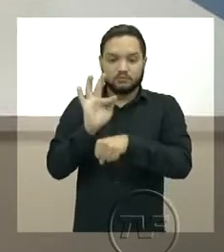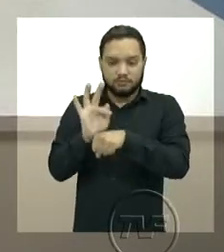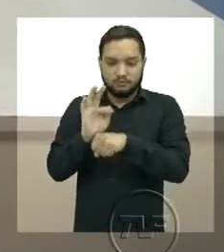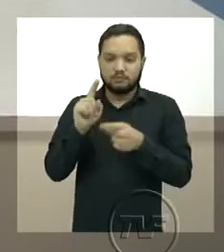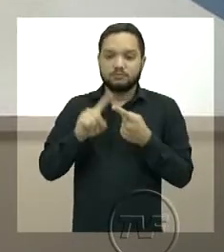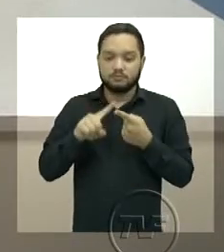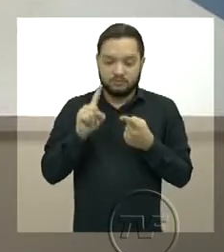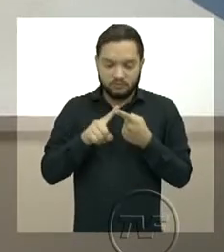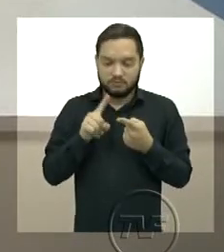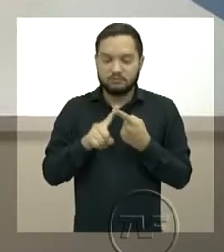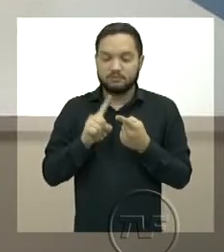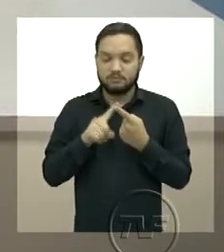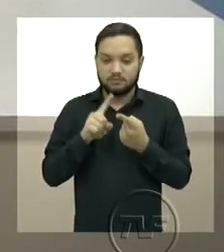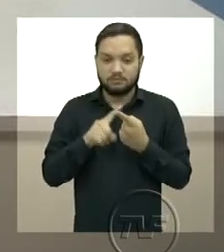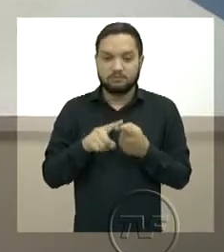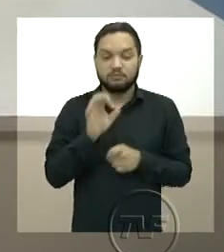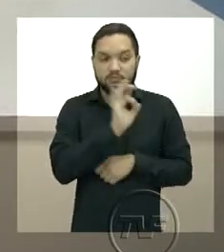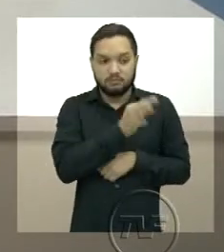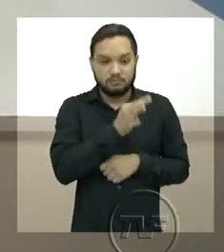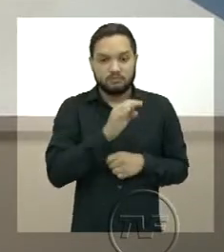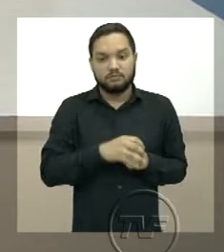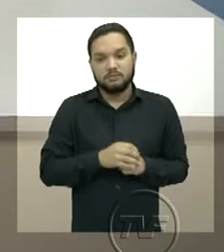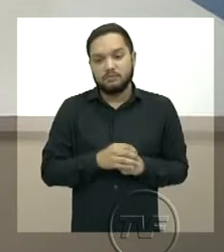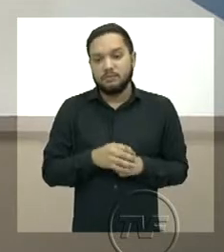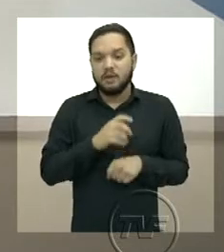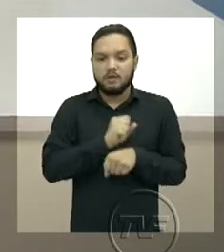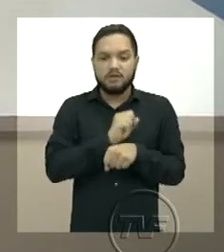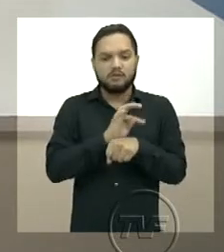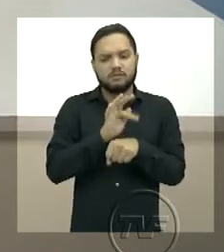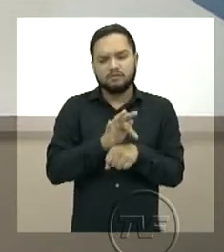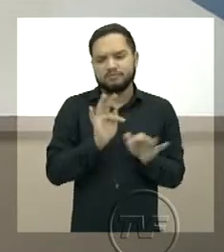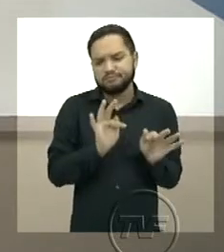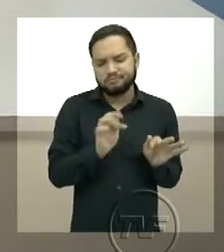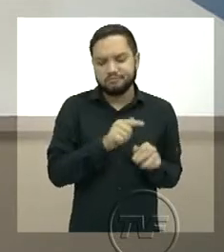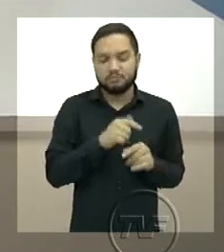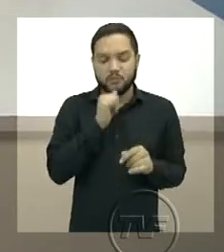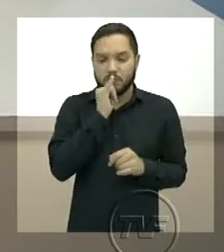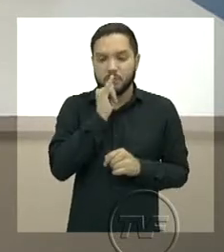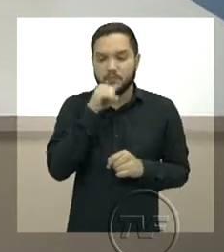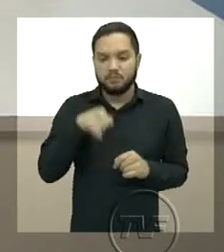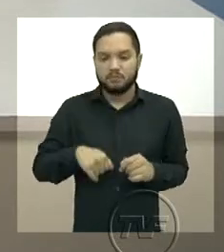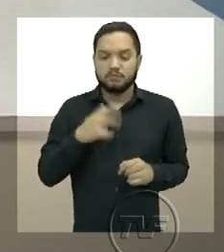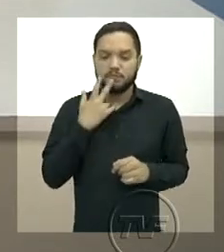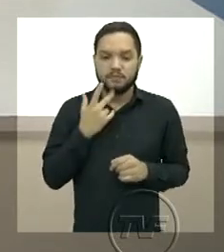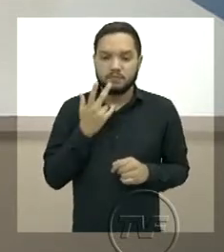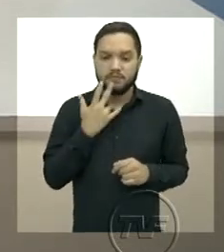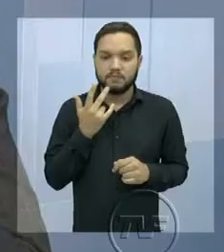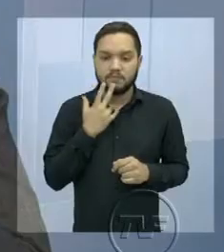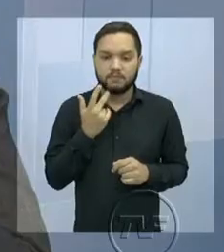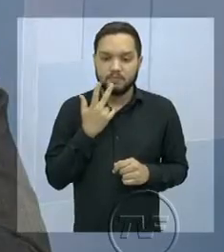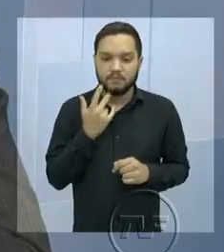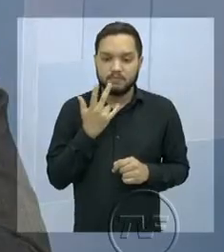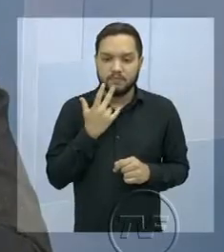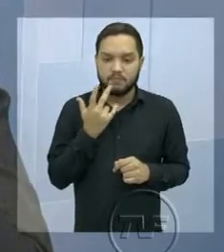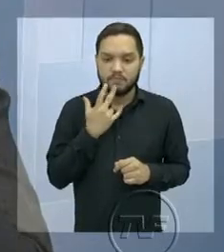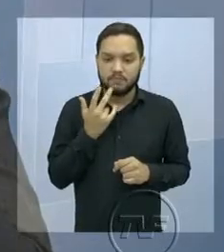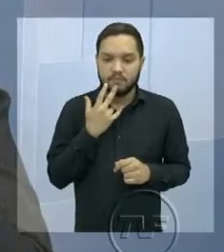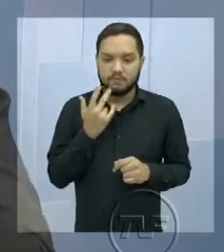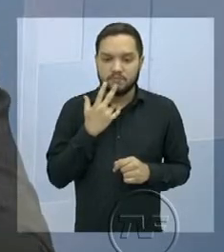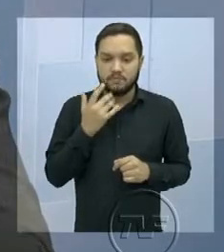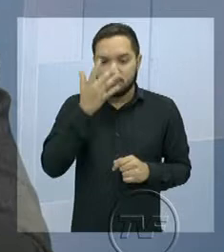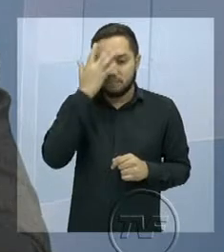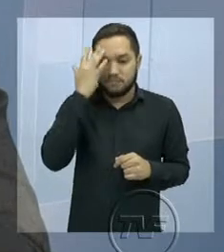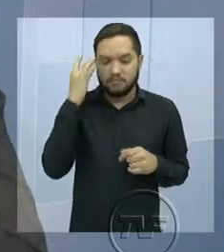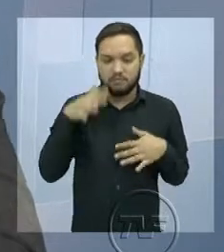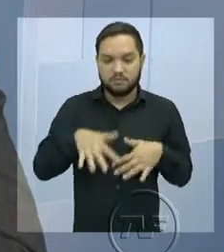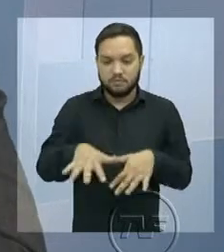né? Exatamente. Mas menos agressiva. Vamos dar um exemplo. Aqui em Fortaleza, os manifestantes